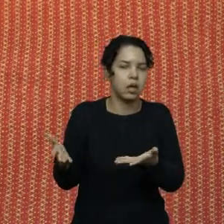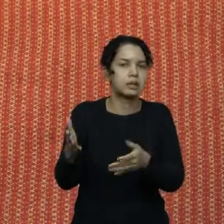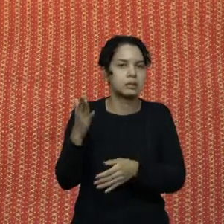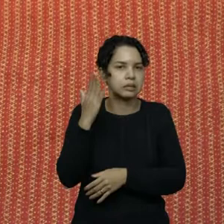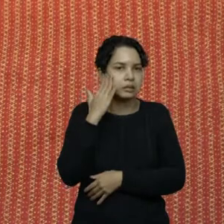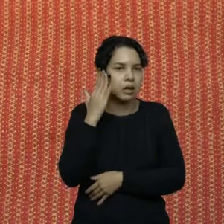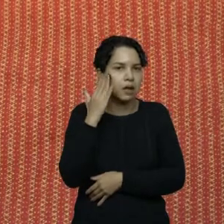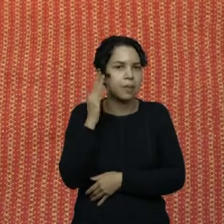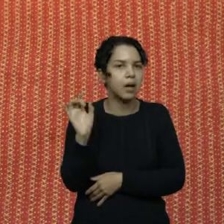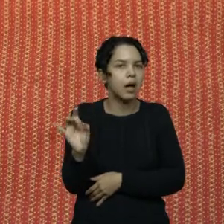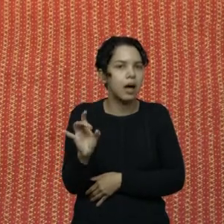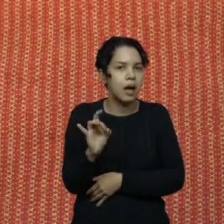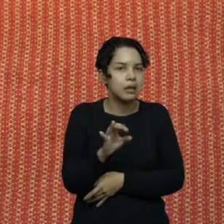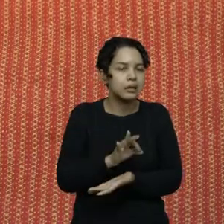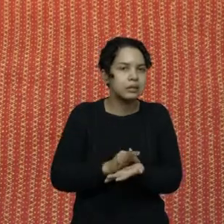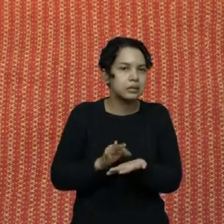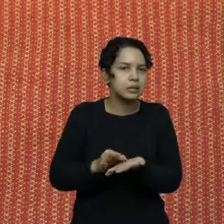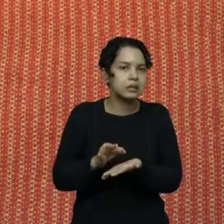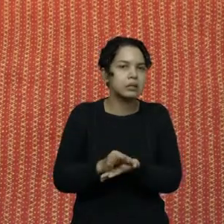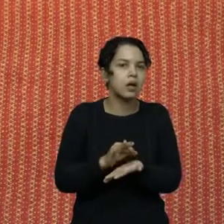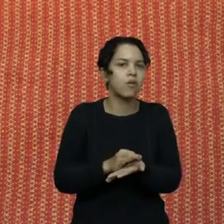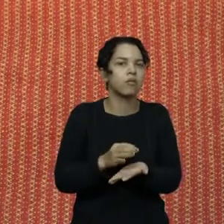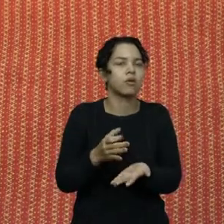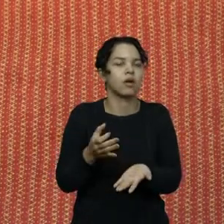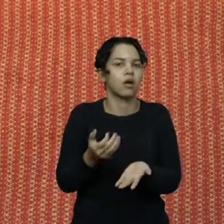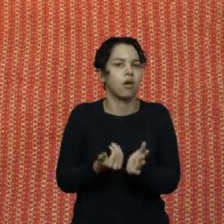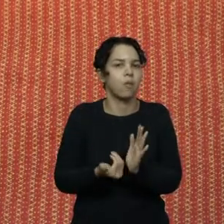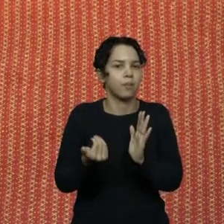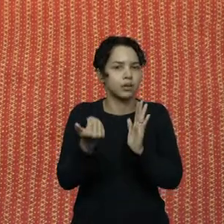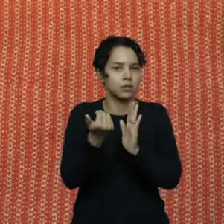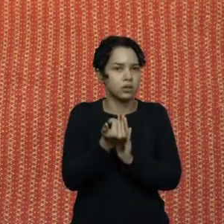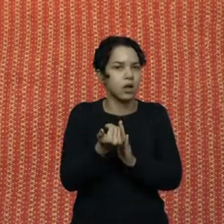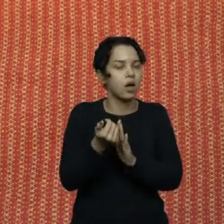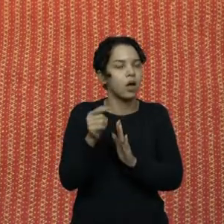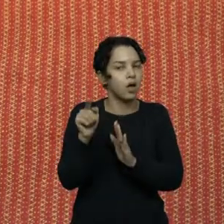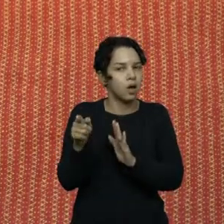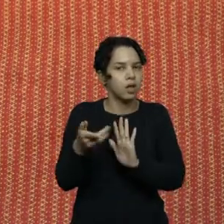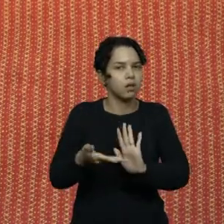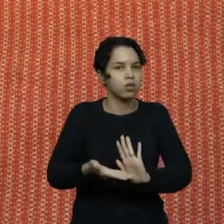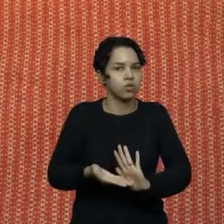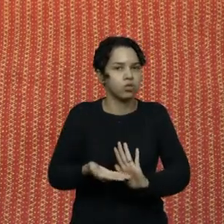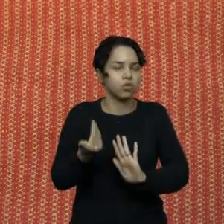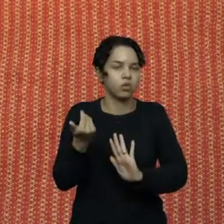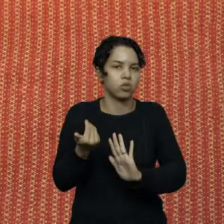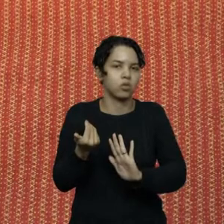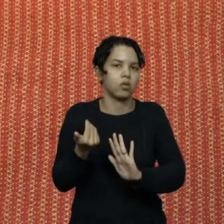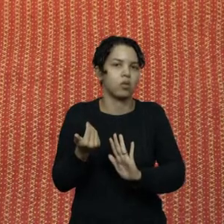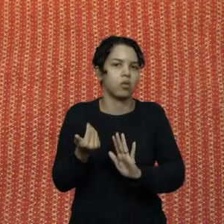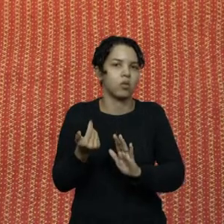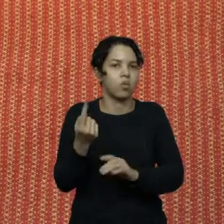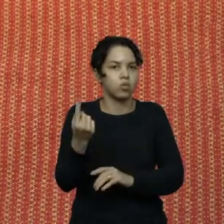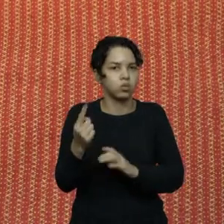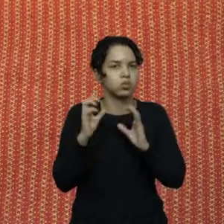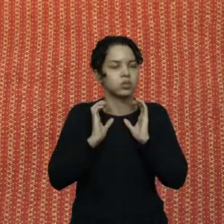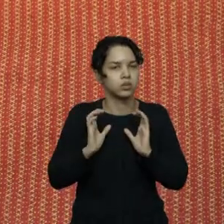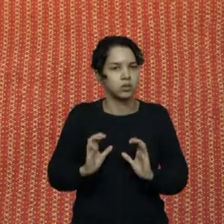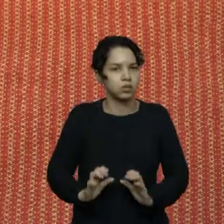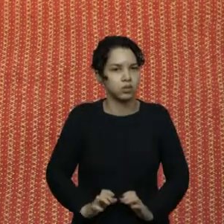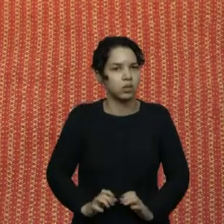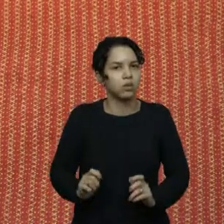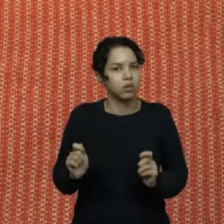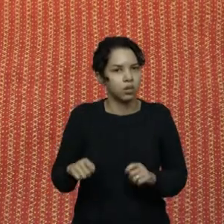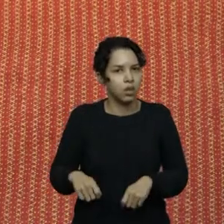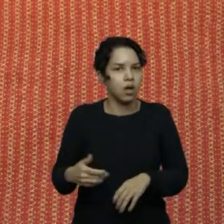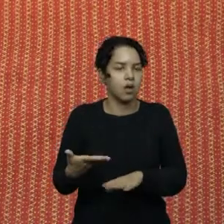cada centavo que aumentar o preço ele tá tirando um cidadão que poderia estar ali